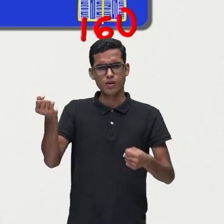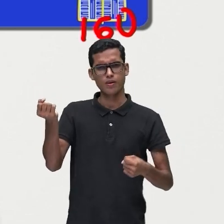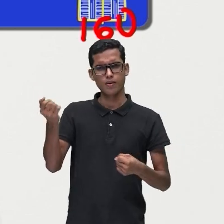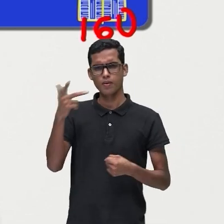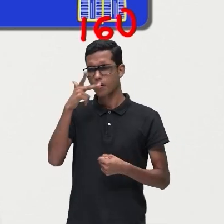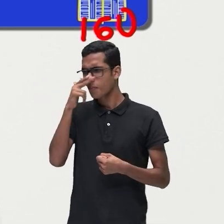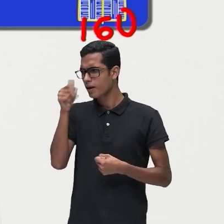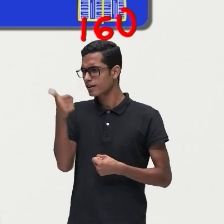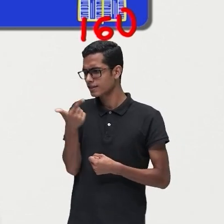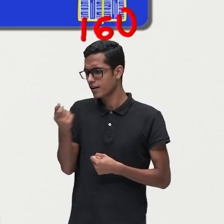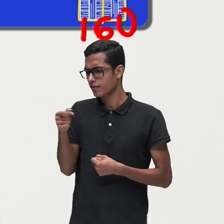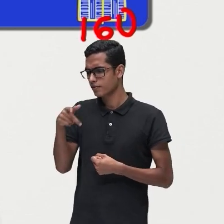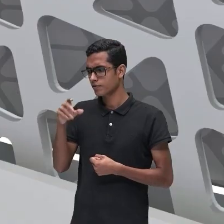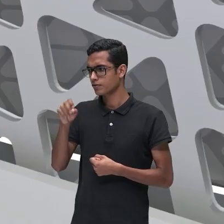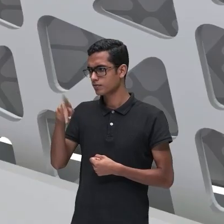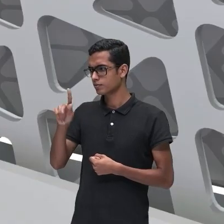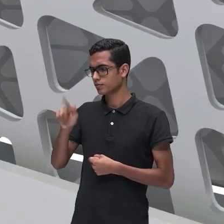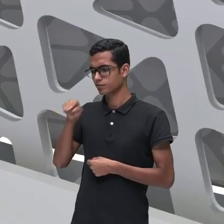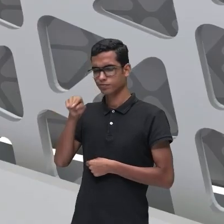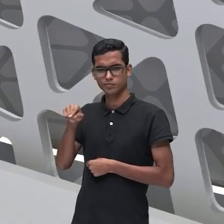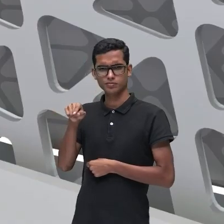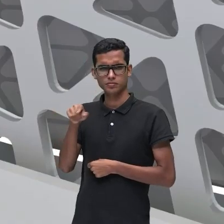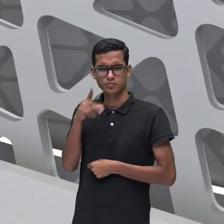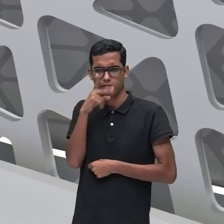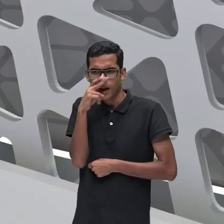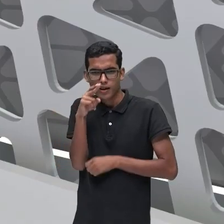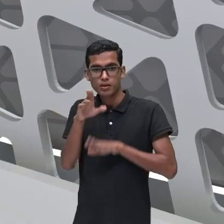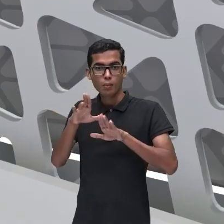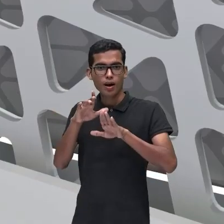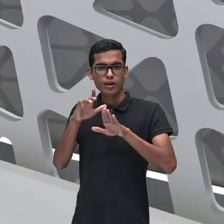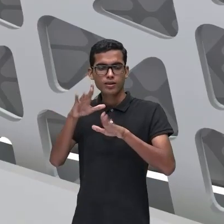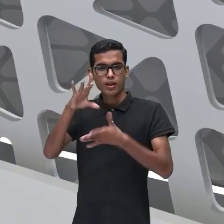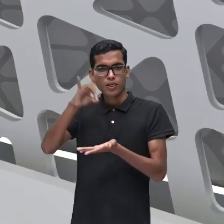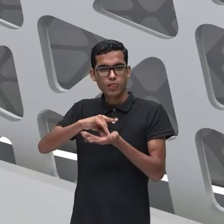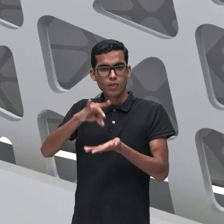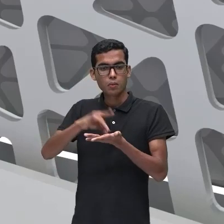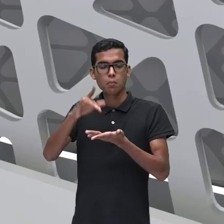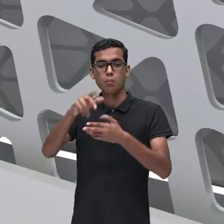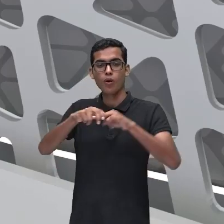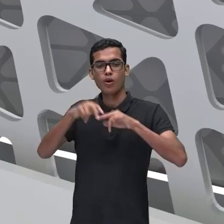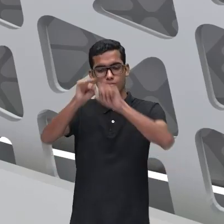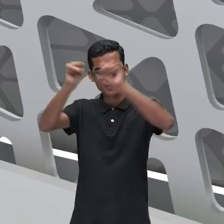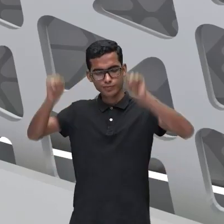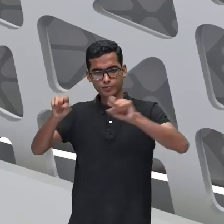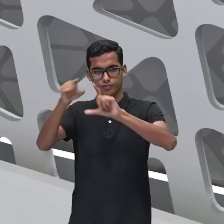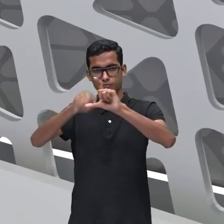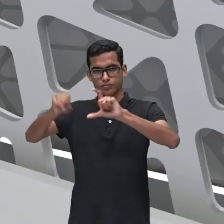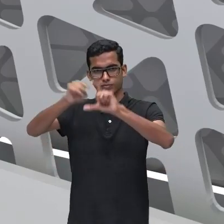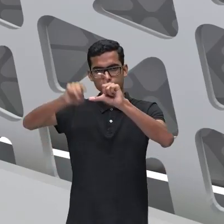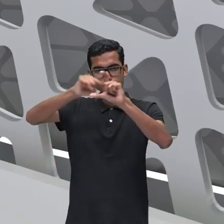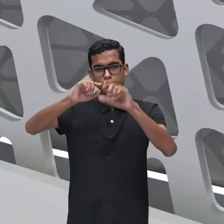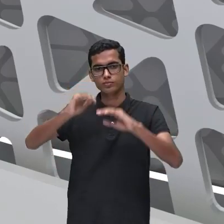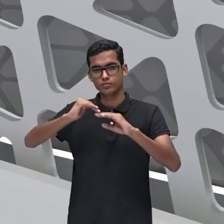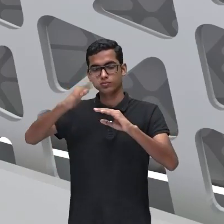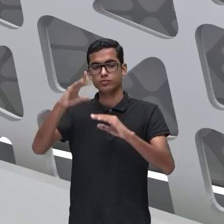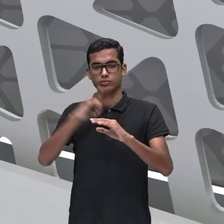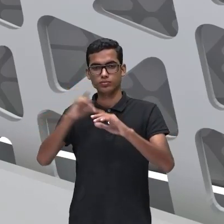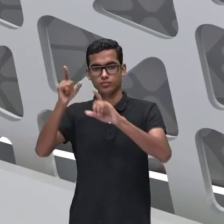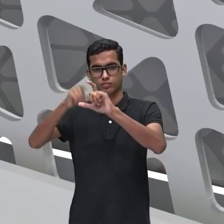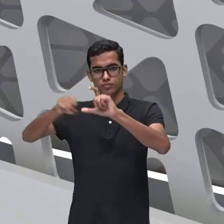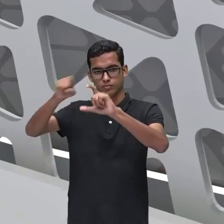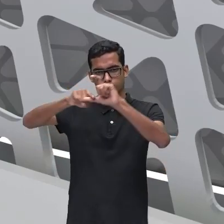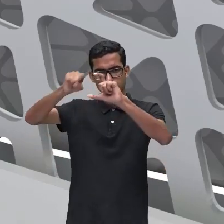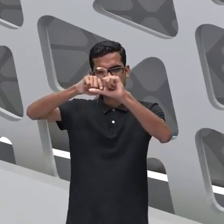20 quilos. Então, no sistema de roldanas, enquanto mais roldanas você colocar,